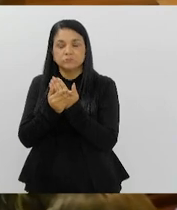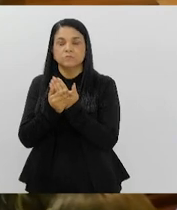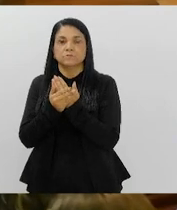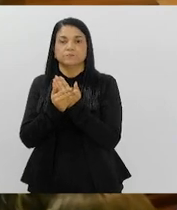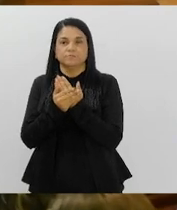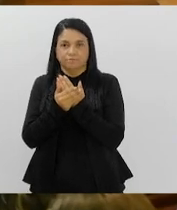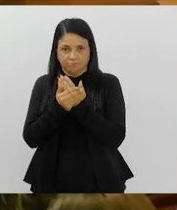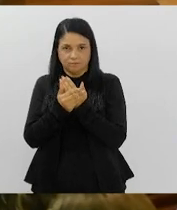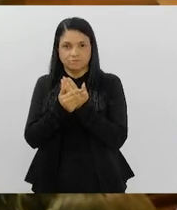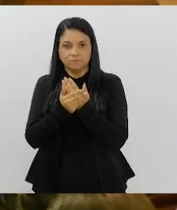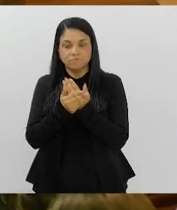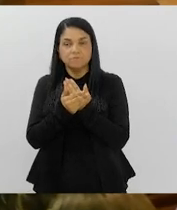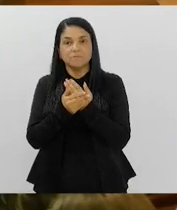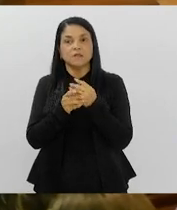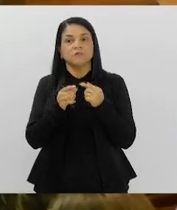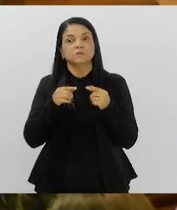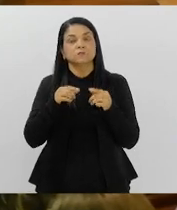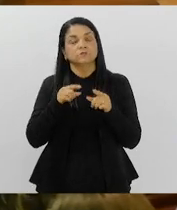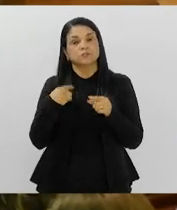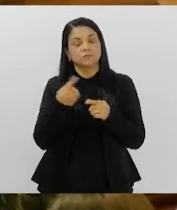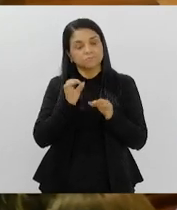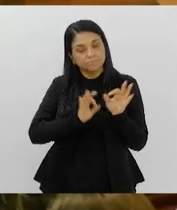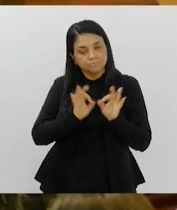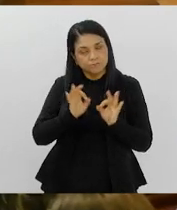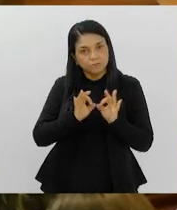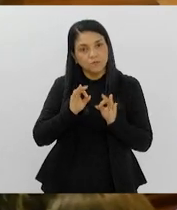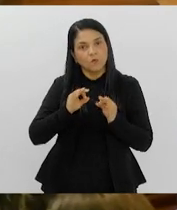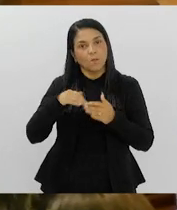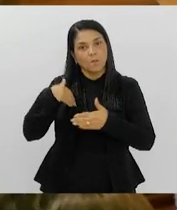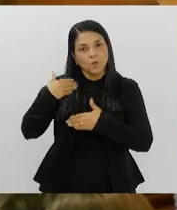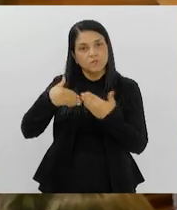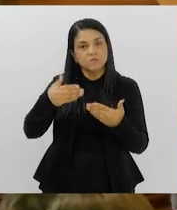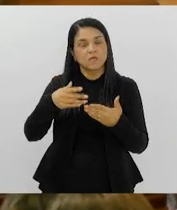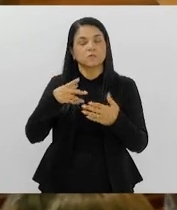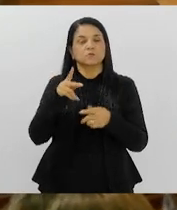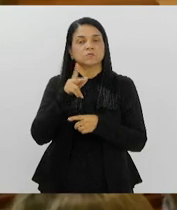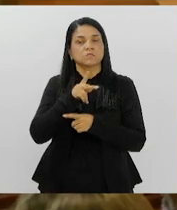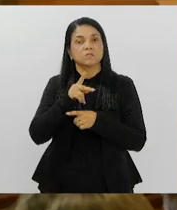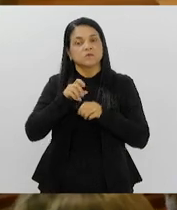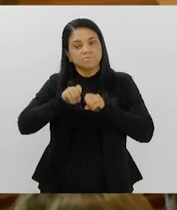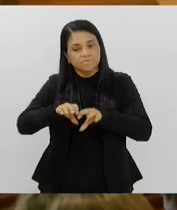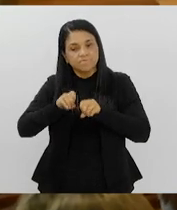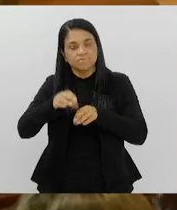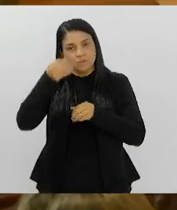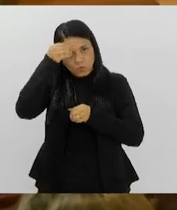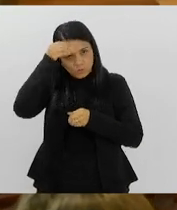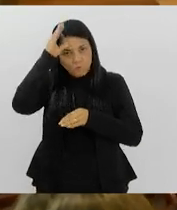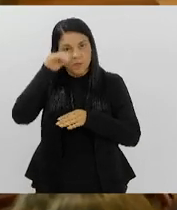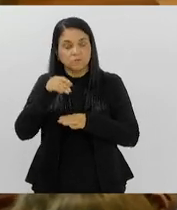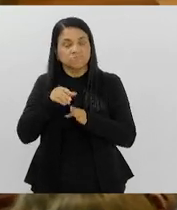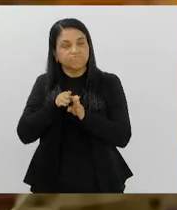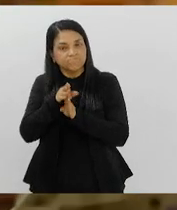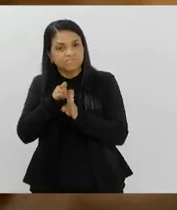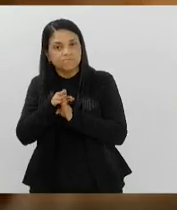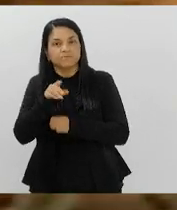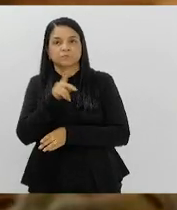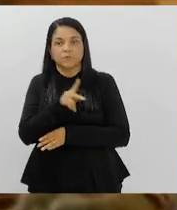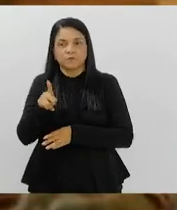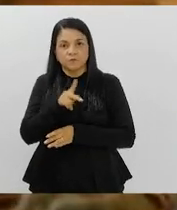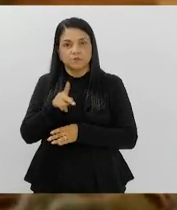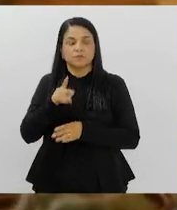Então, né, a gente planejou esse processo de capacitação que envolve professores, pedagogos, psicólogos, né, inclusive dos